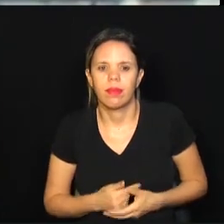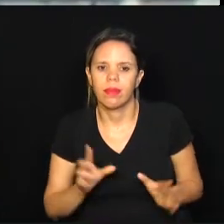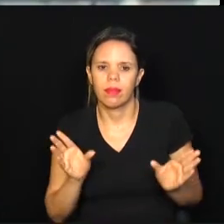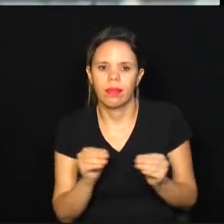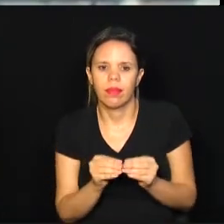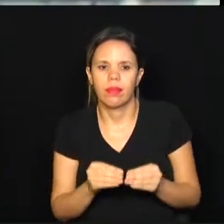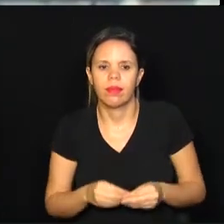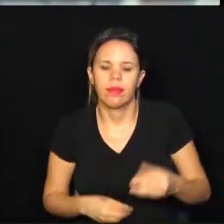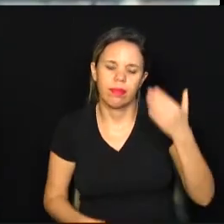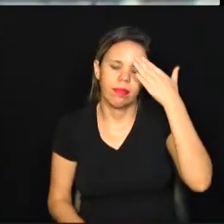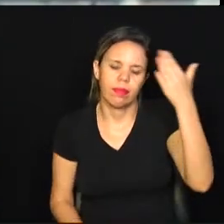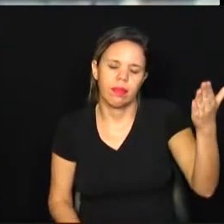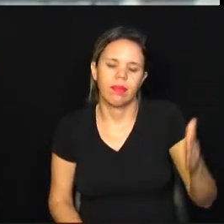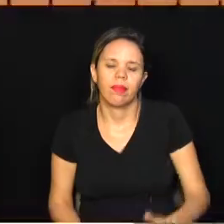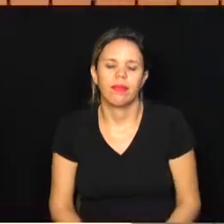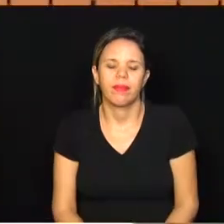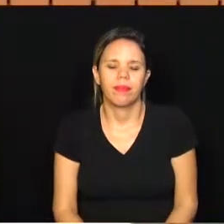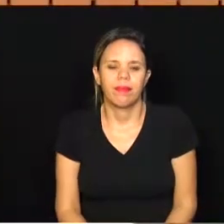isso. Obrigado.